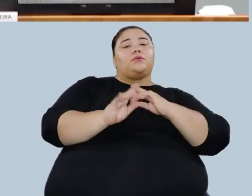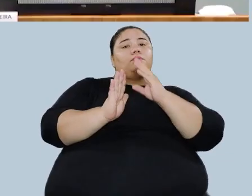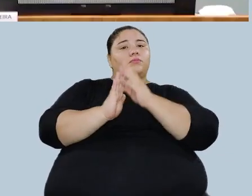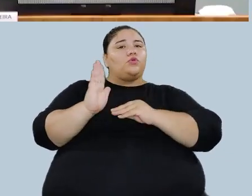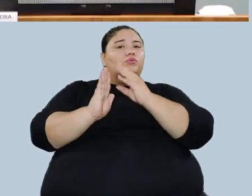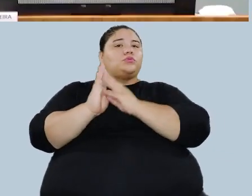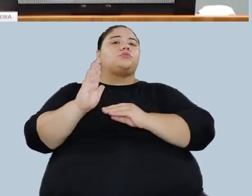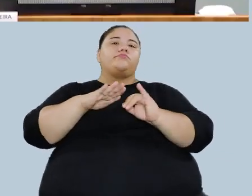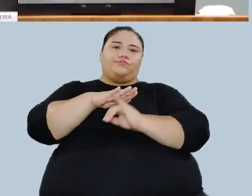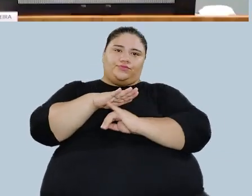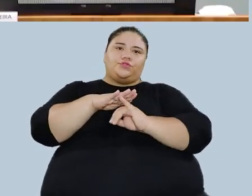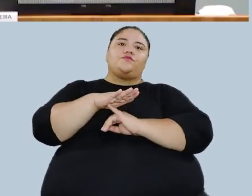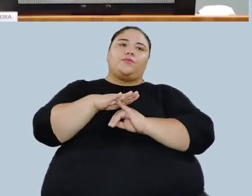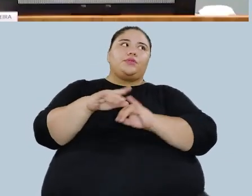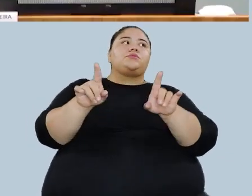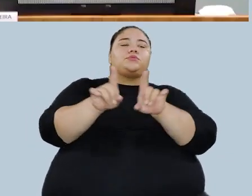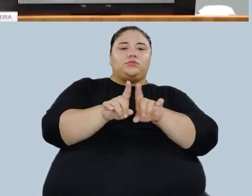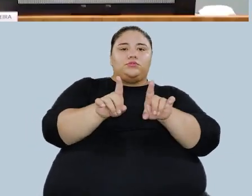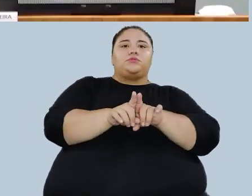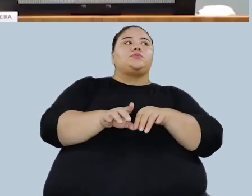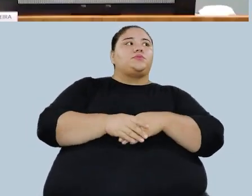também um modelo de informalidade